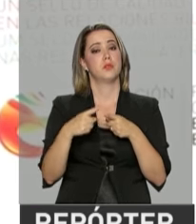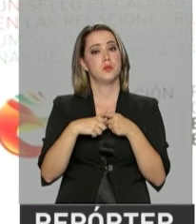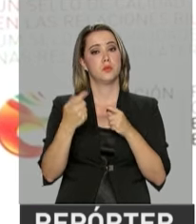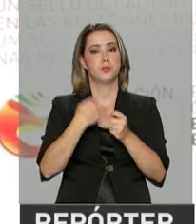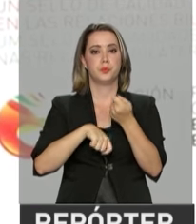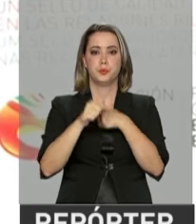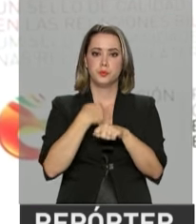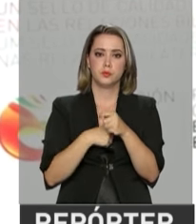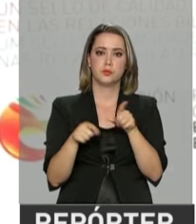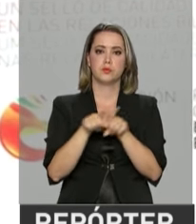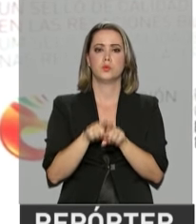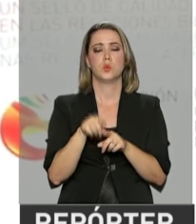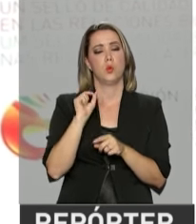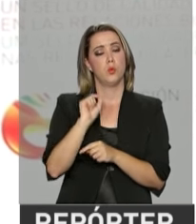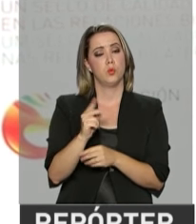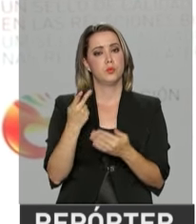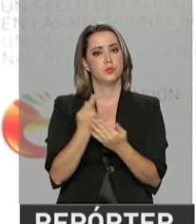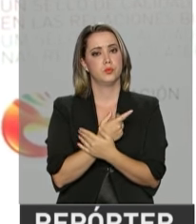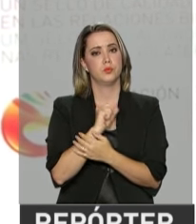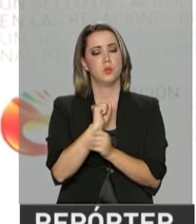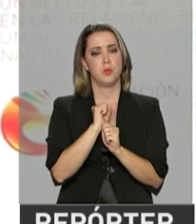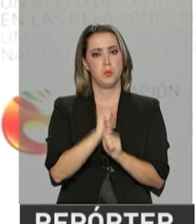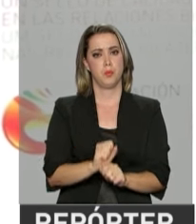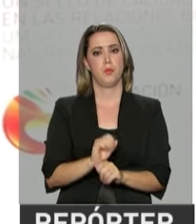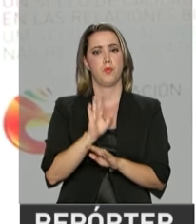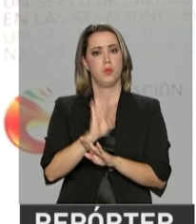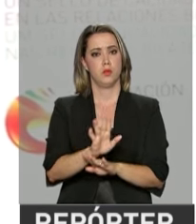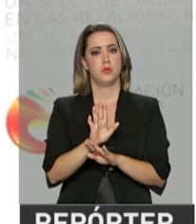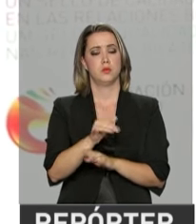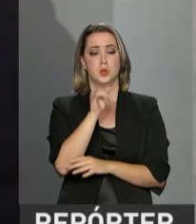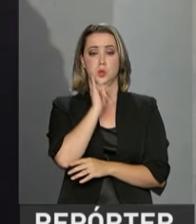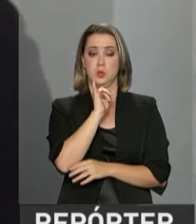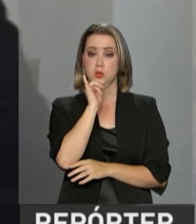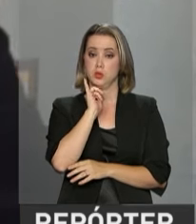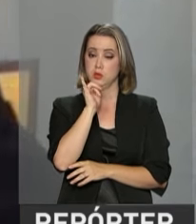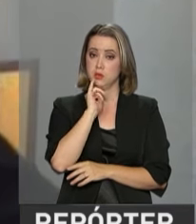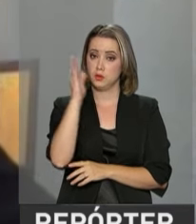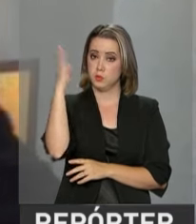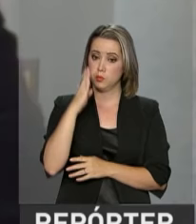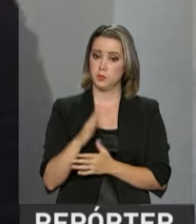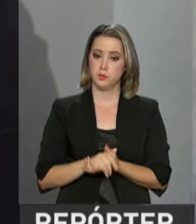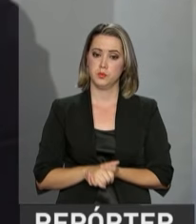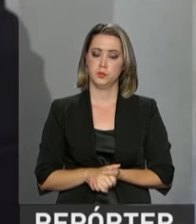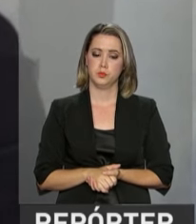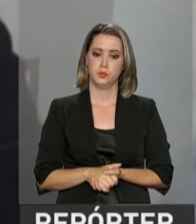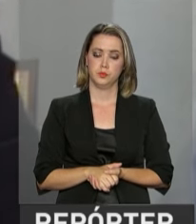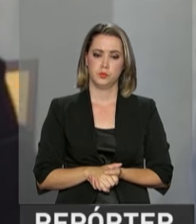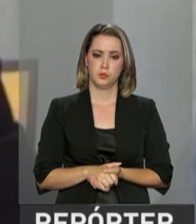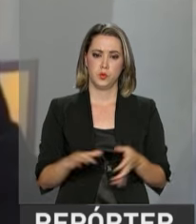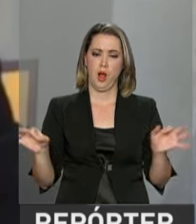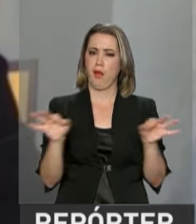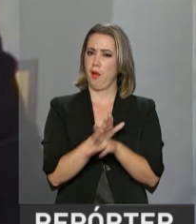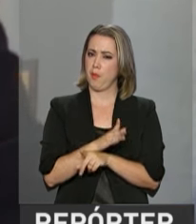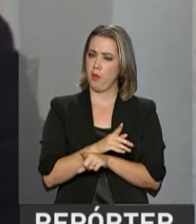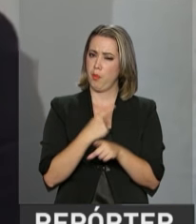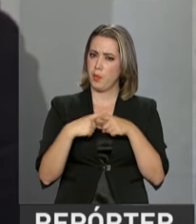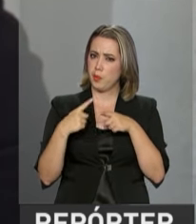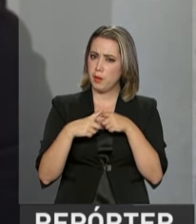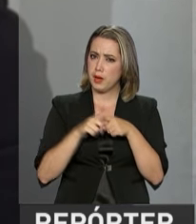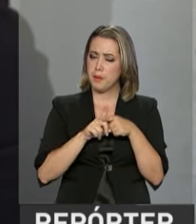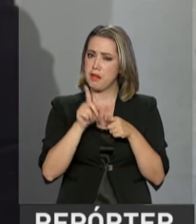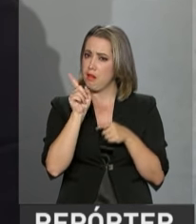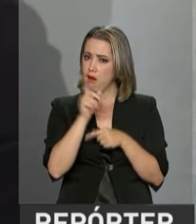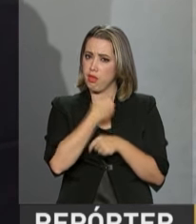econômica algo que na opinião dele pode servir de exemplo para o brasil a solução para a crise da economia espanhola foi